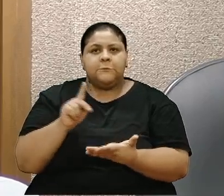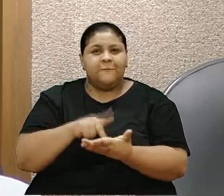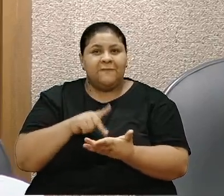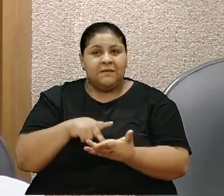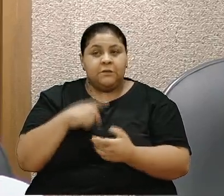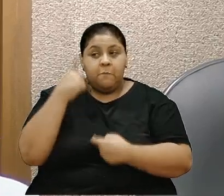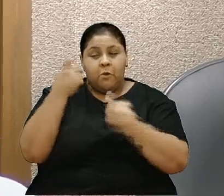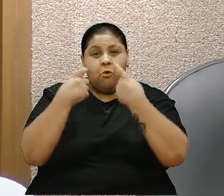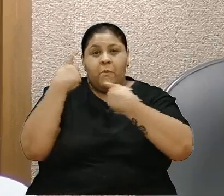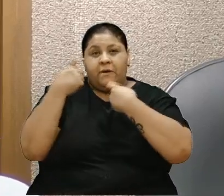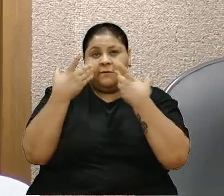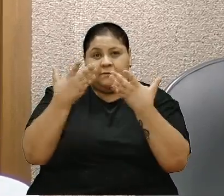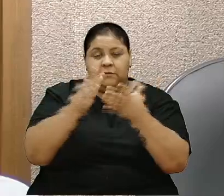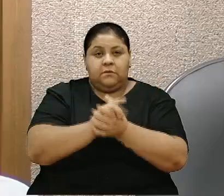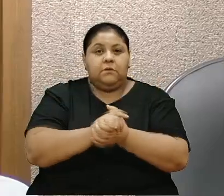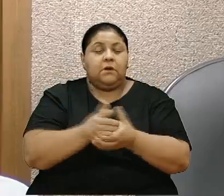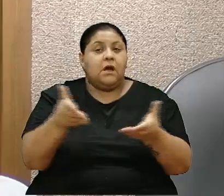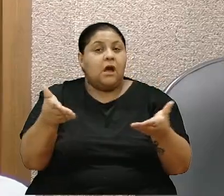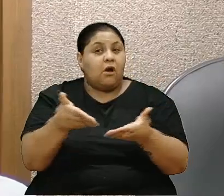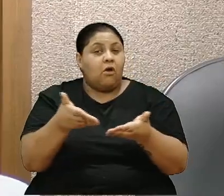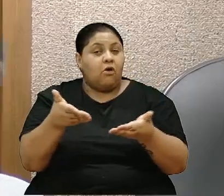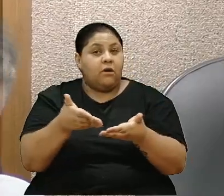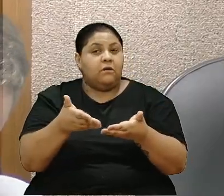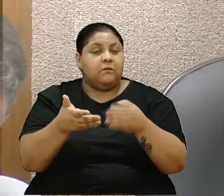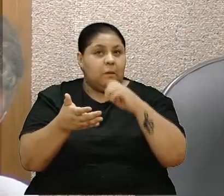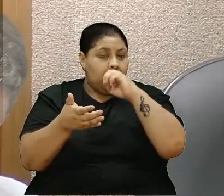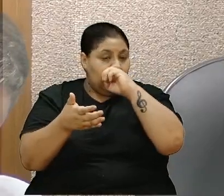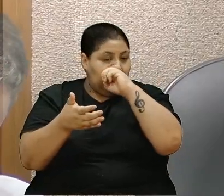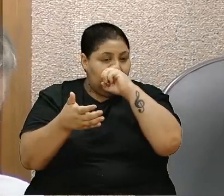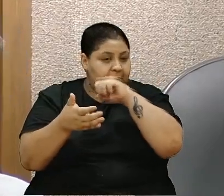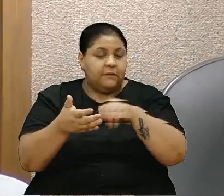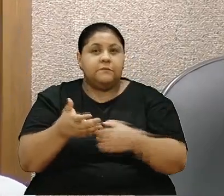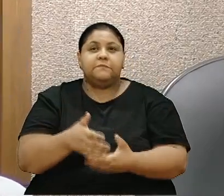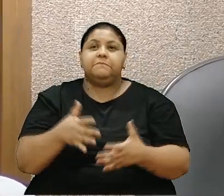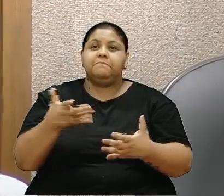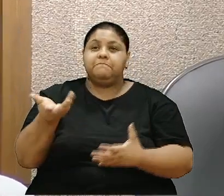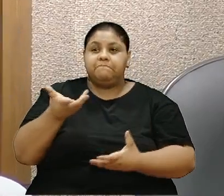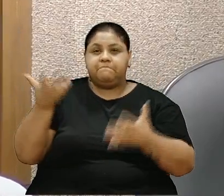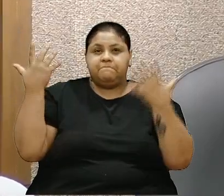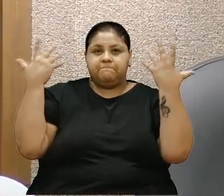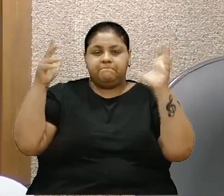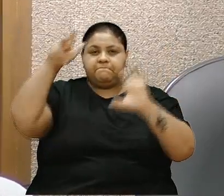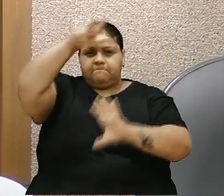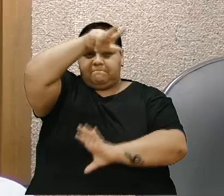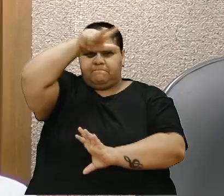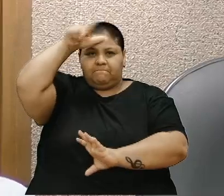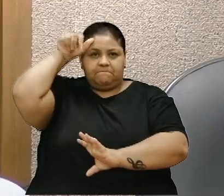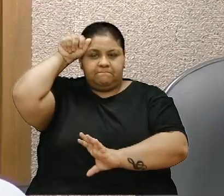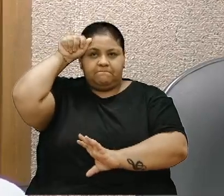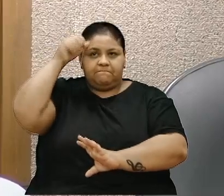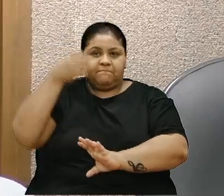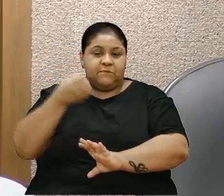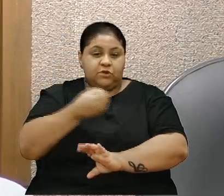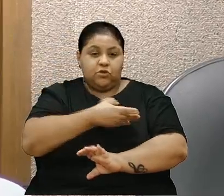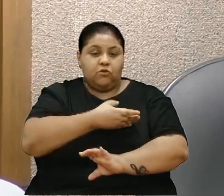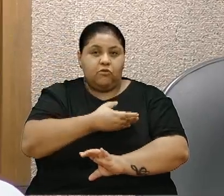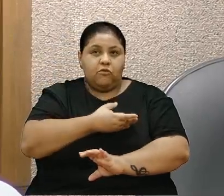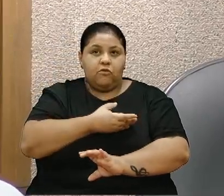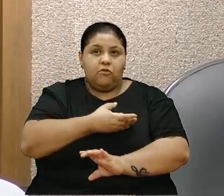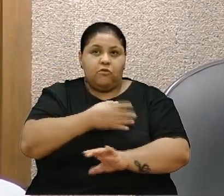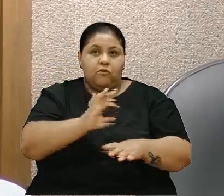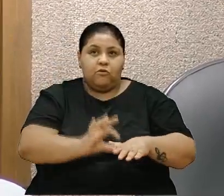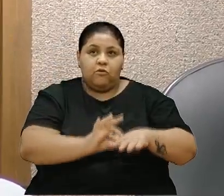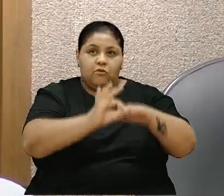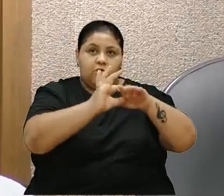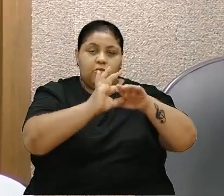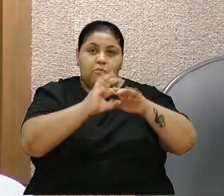preocupantes. Agora, por outro lado, eu também quero parabenizar, né, o prefeito e a nova gestão por abrir todo